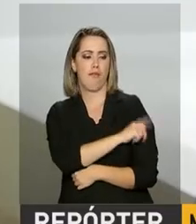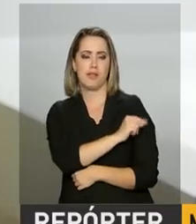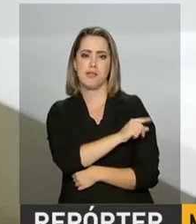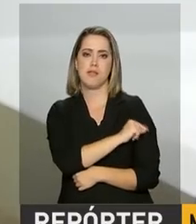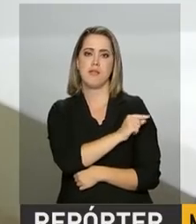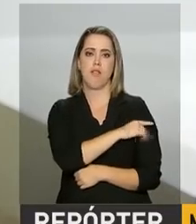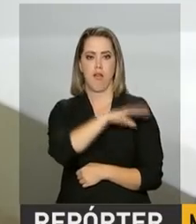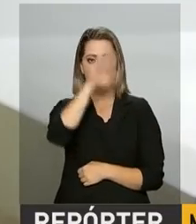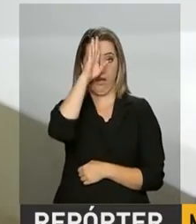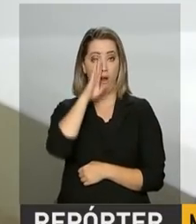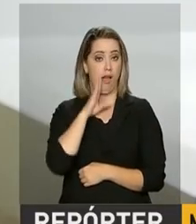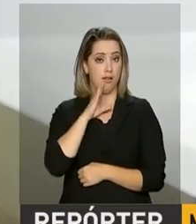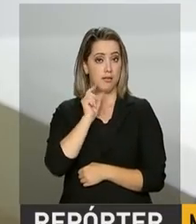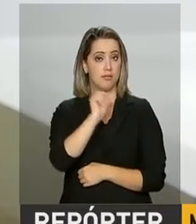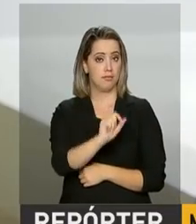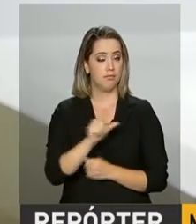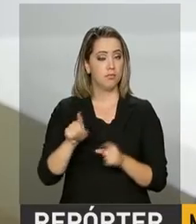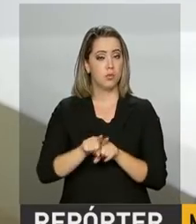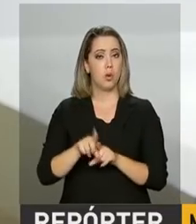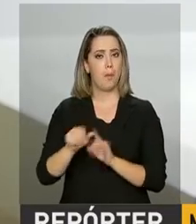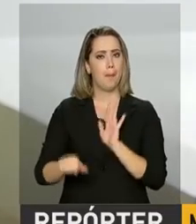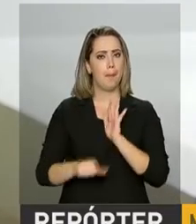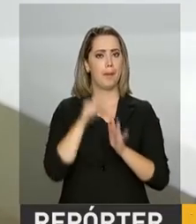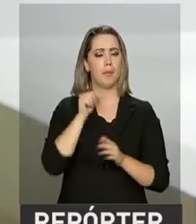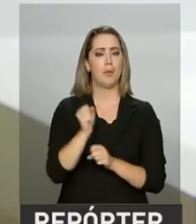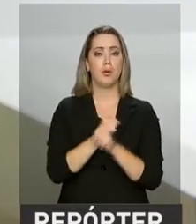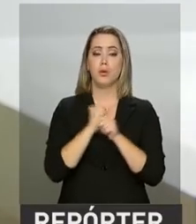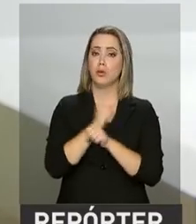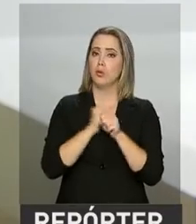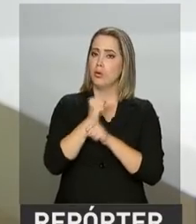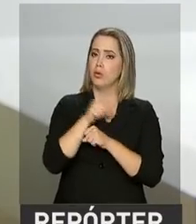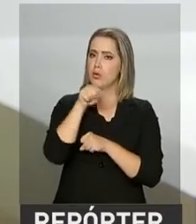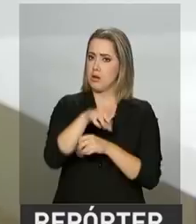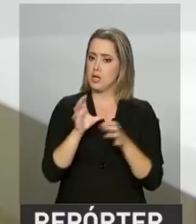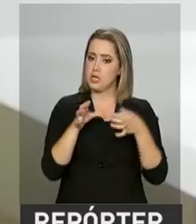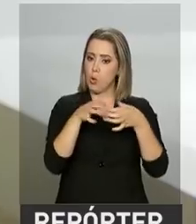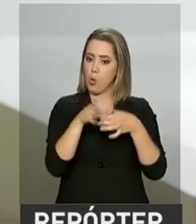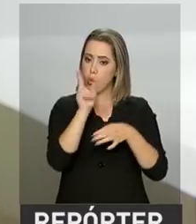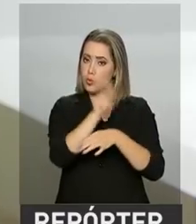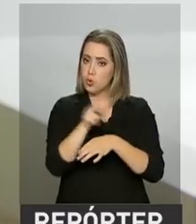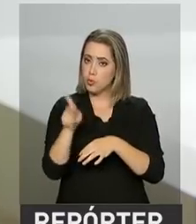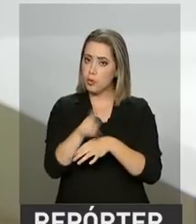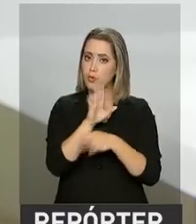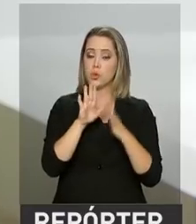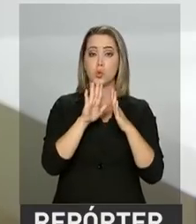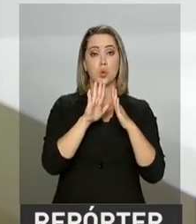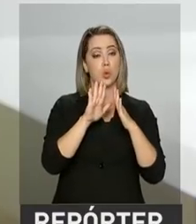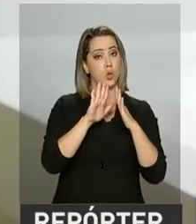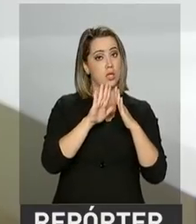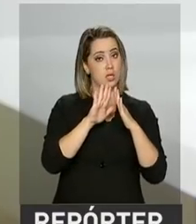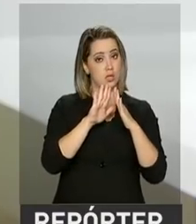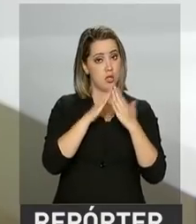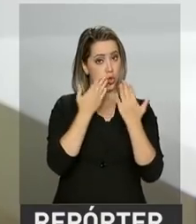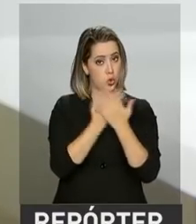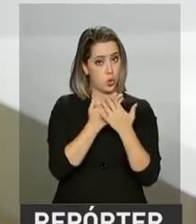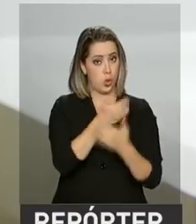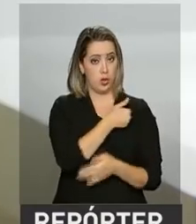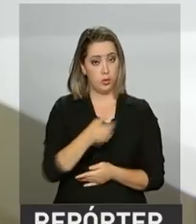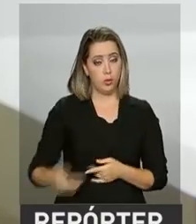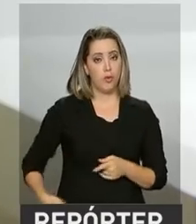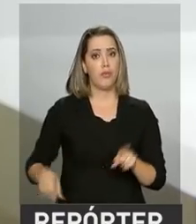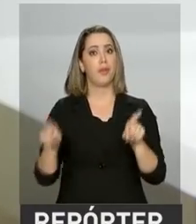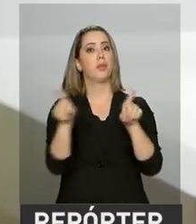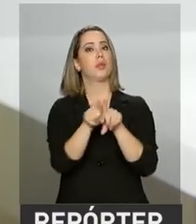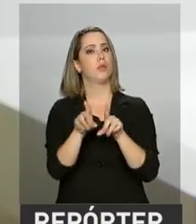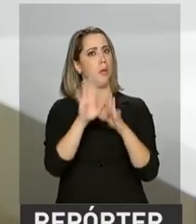a vacina contra a gripe. É o primeiro ano que esses profissionais, tanto da rede pública como da particular, passam